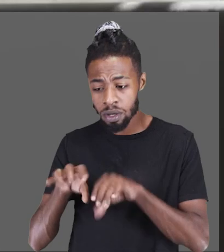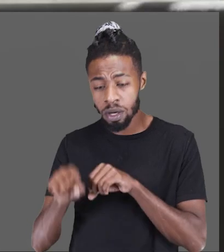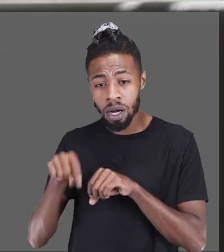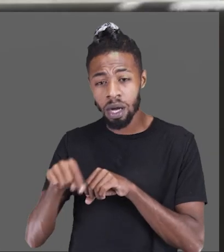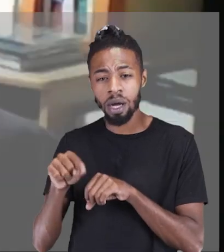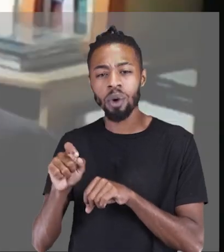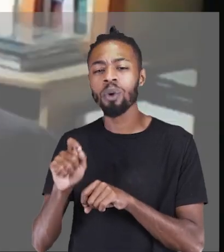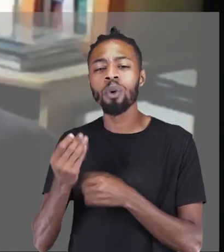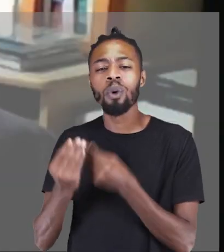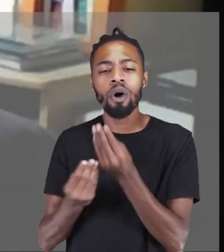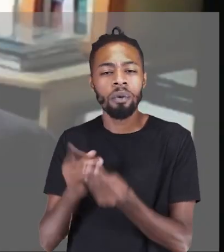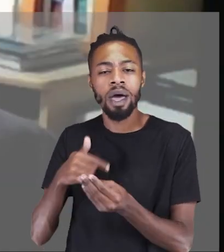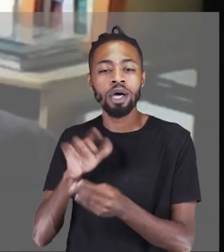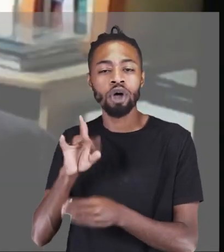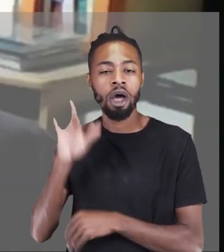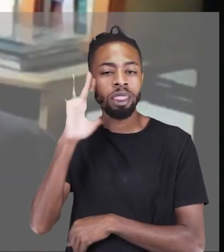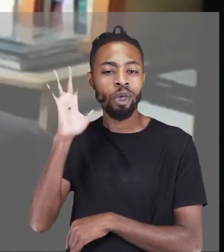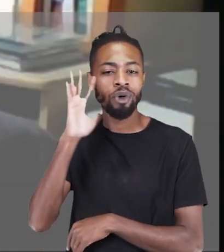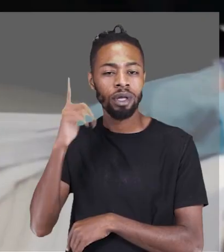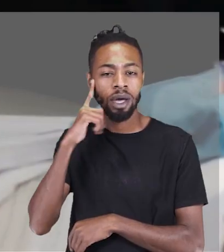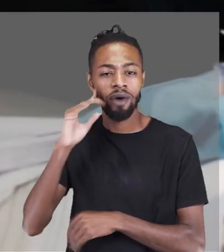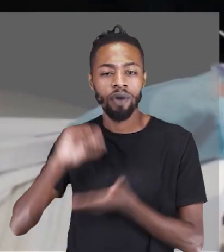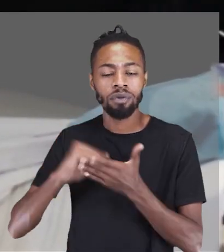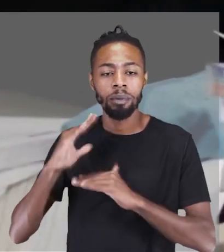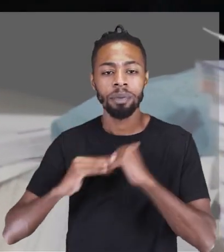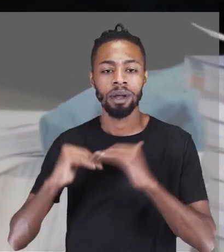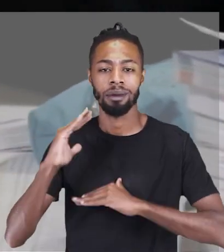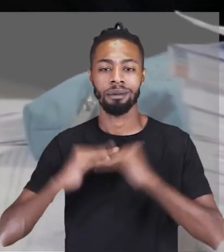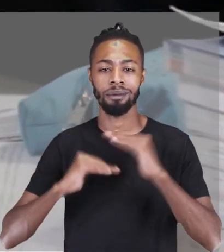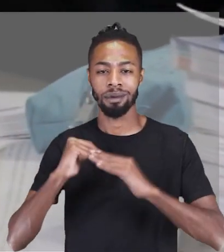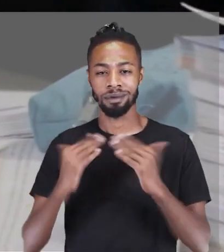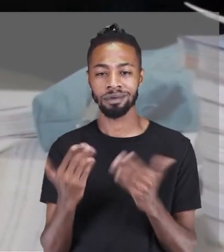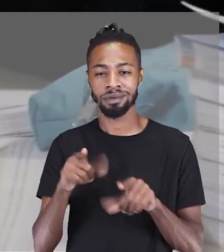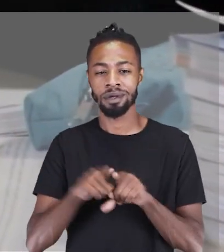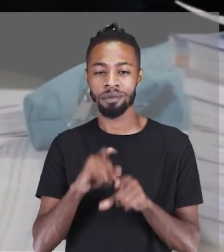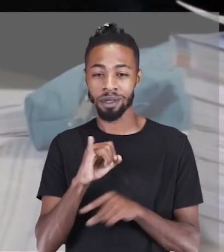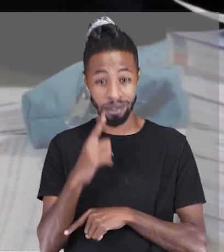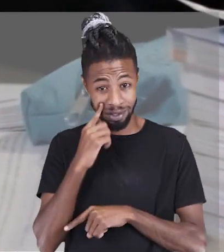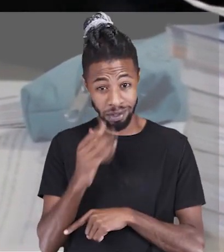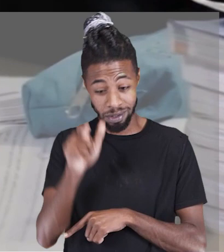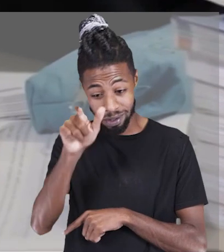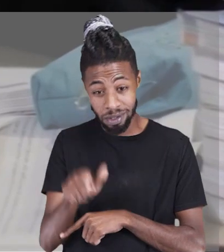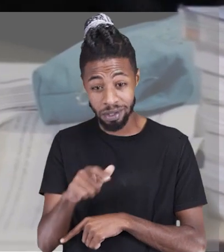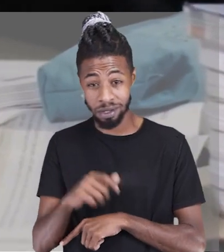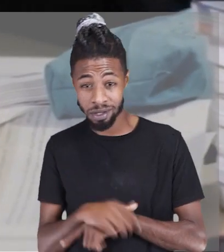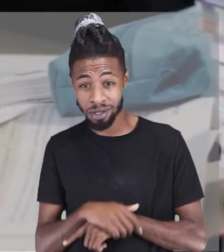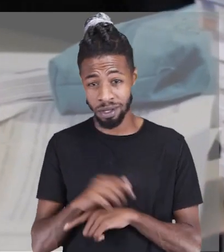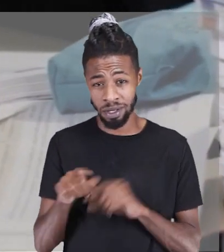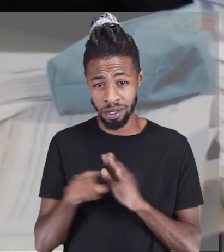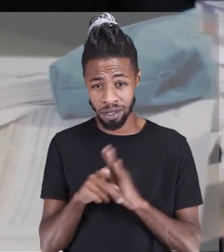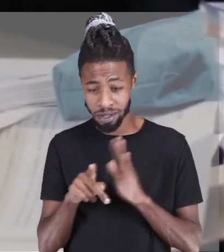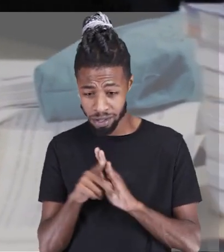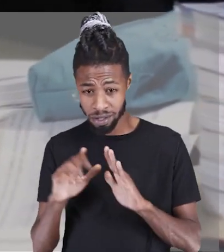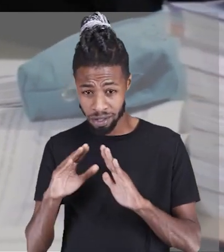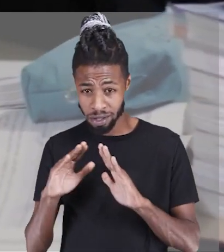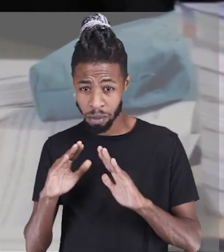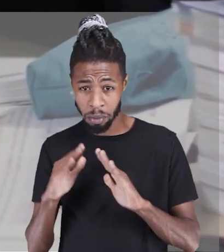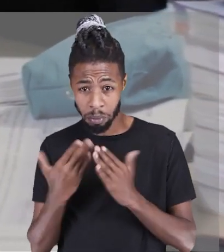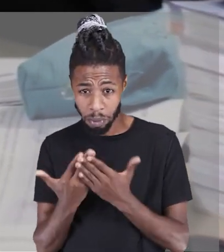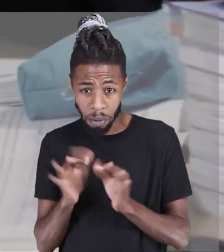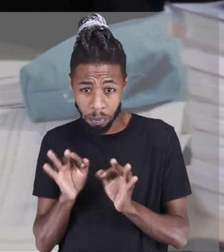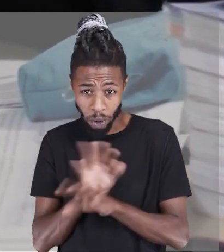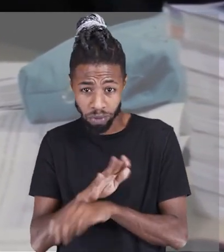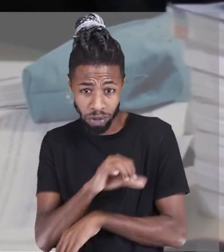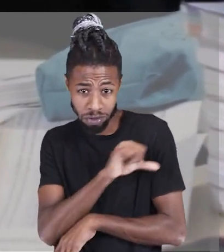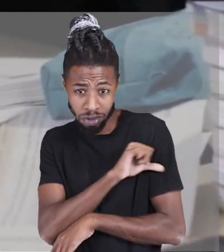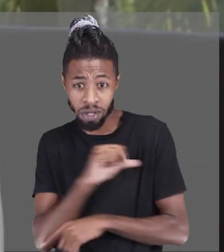pouco prática. Veja, é um professor que vai do ensino superior para a escola e sem ter ideia de com quem que ele